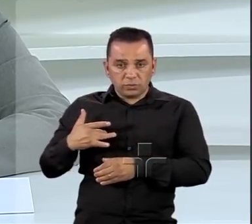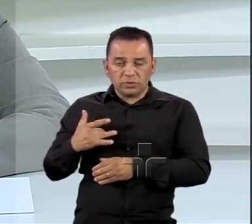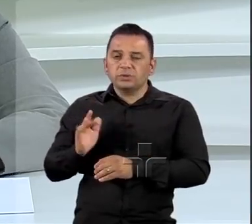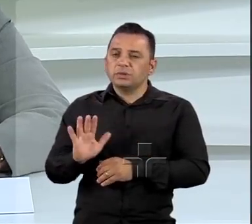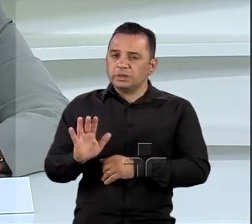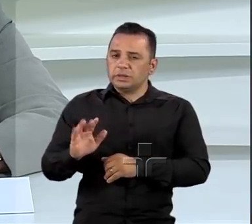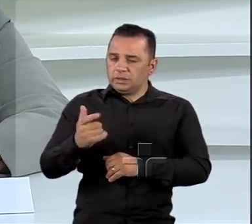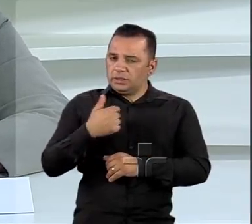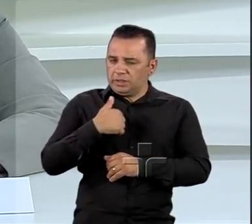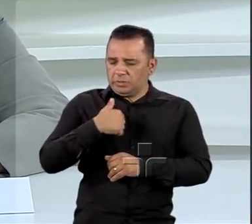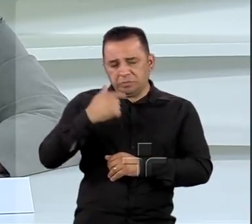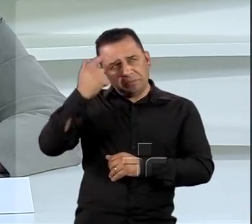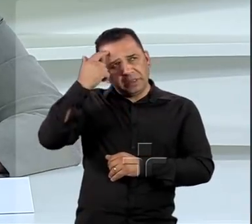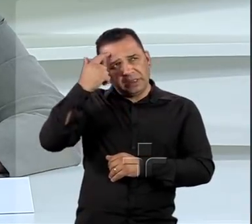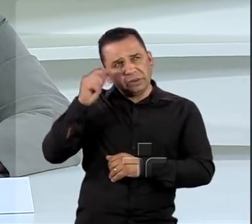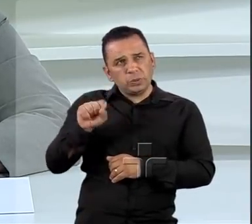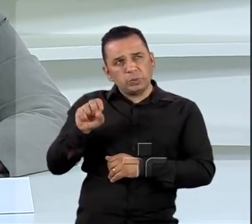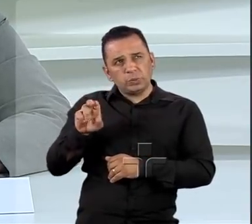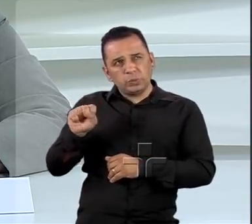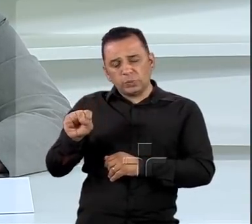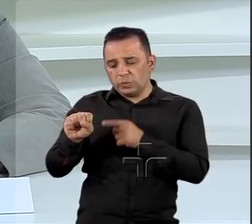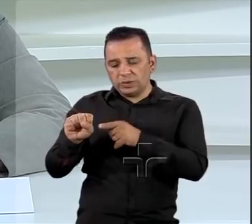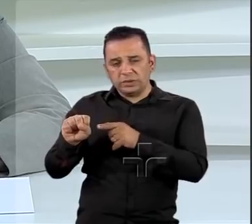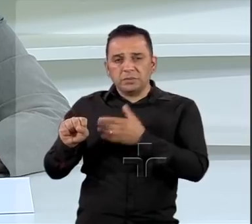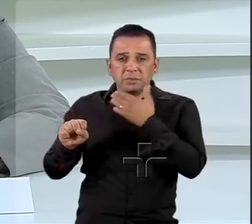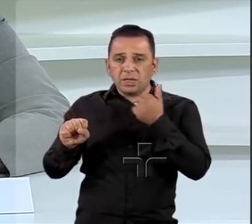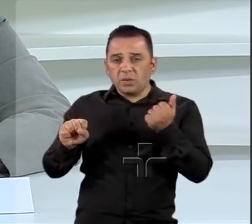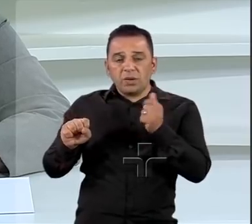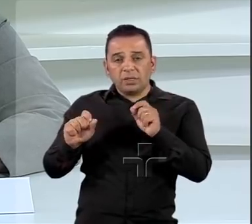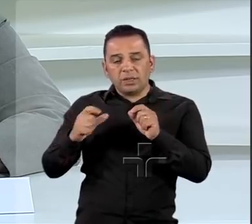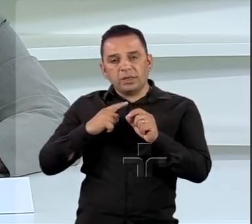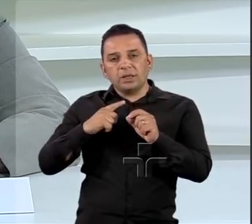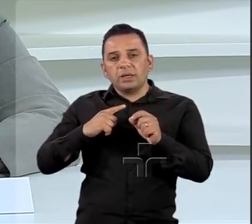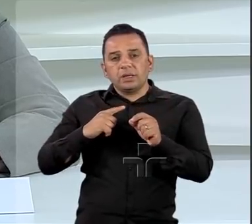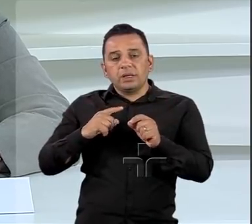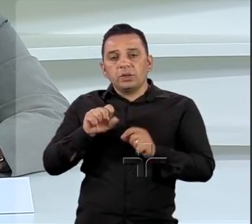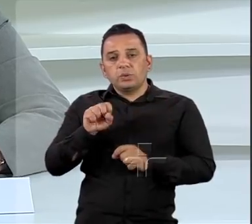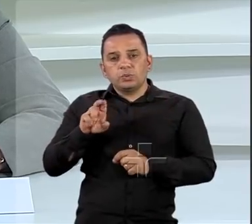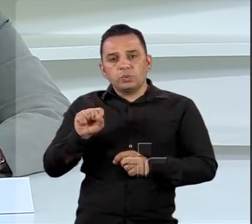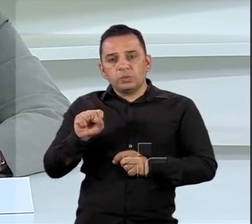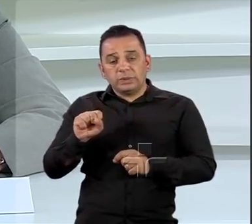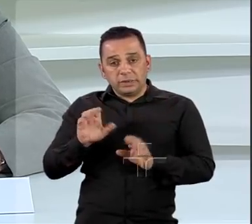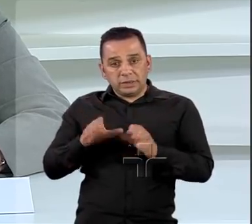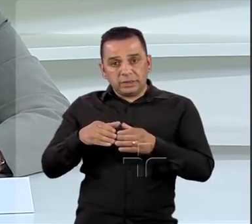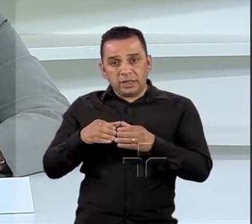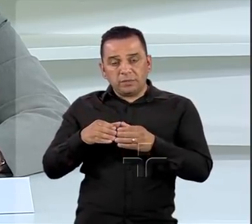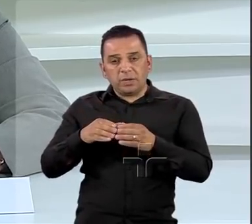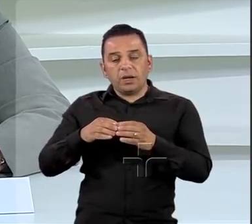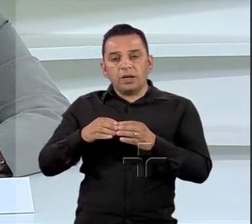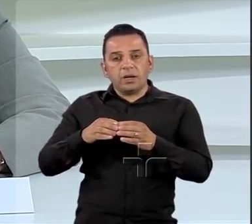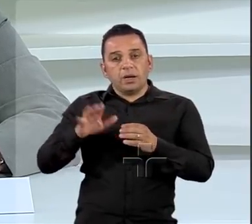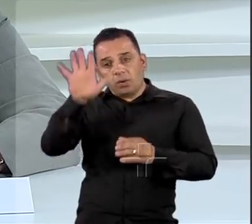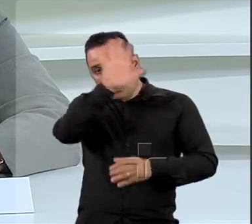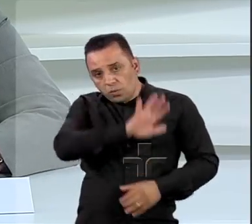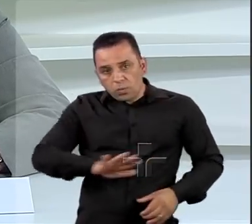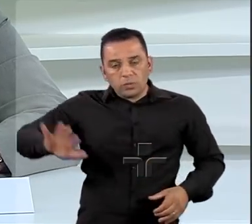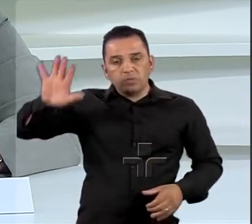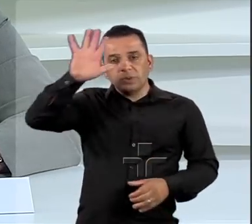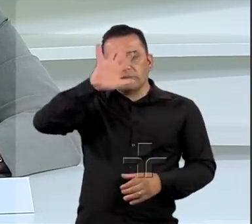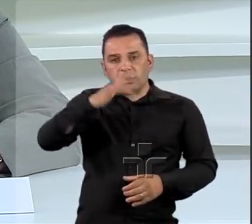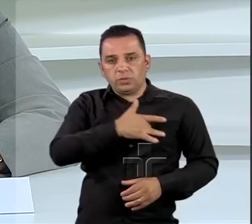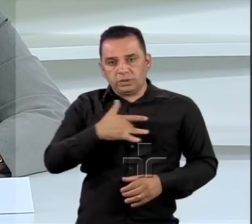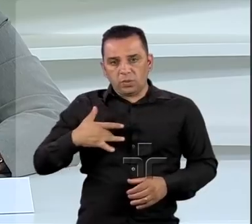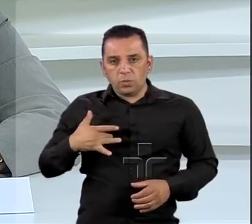ia ser mais simpático se a gente chamasse o SUS de Sistema Universal de Saúde, porque é de fato isso que move o nosso sistema. O